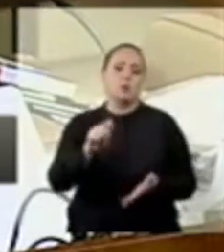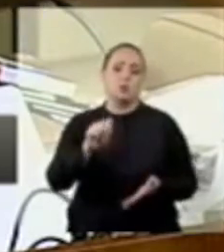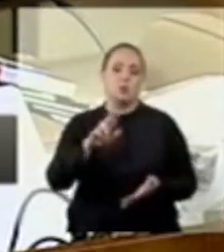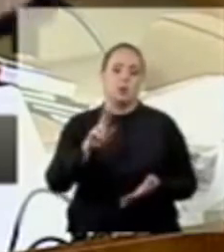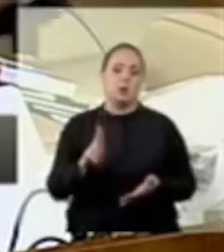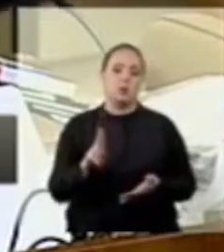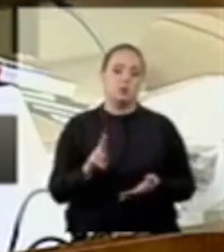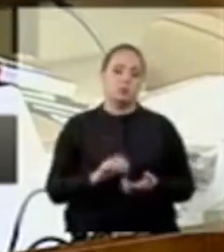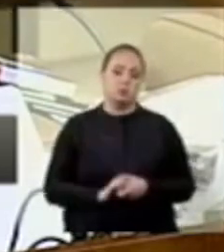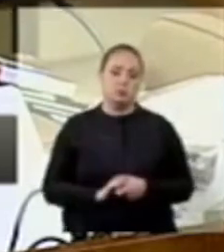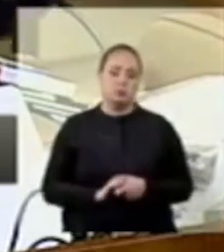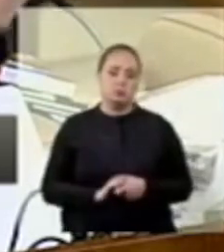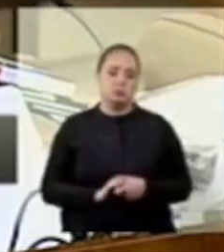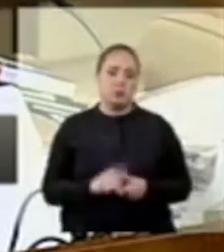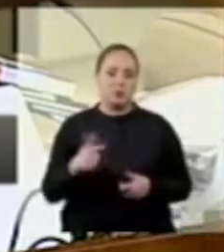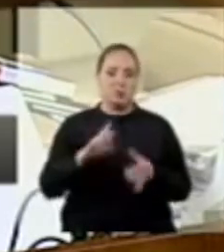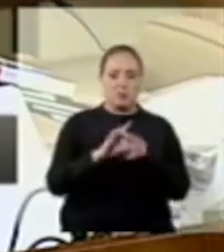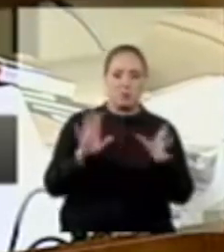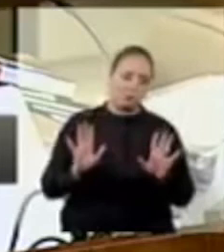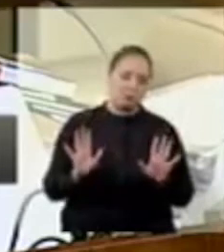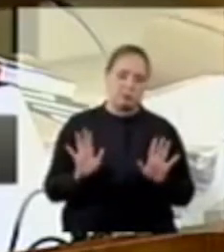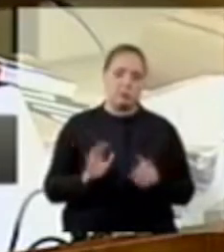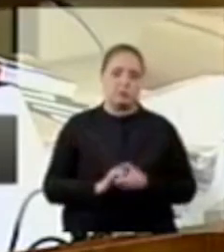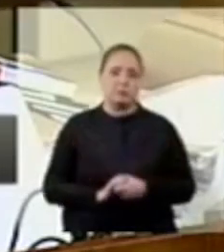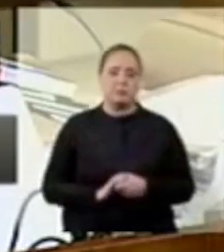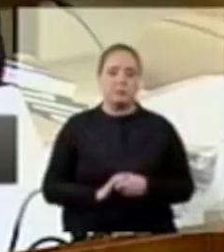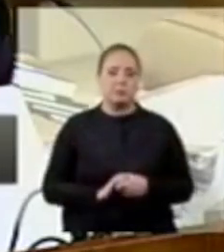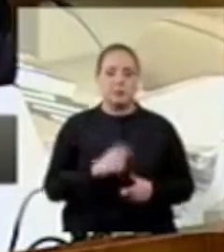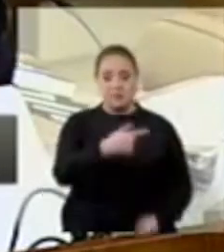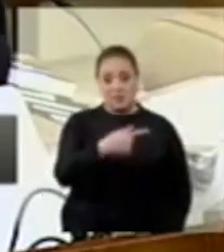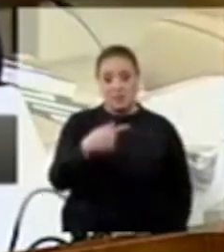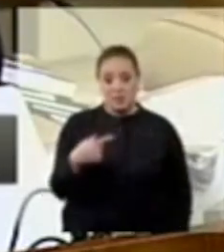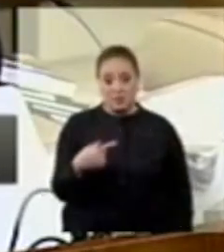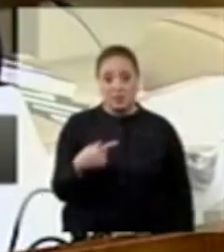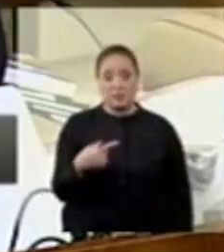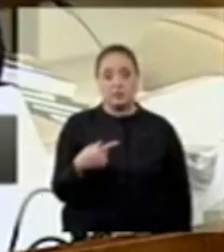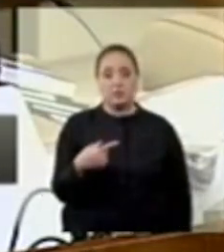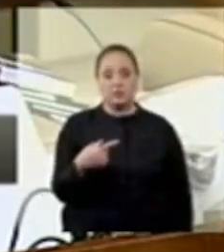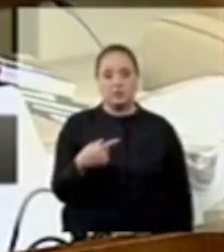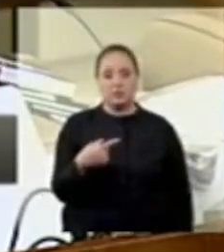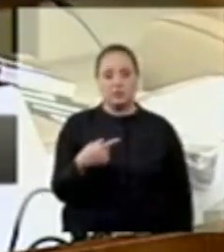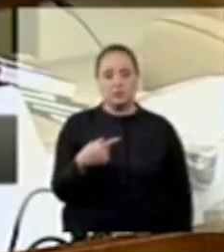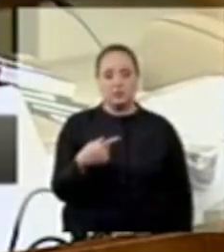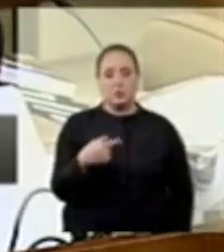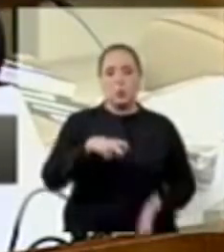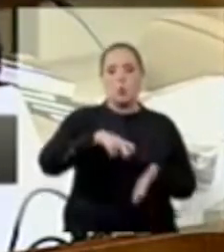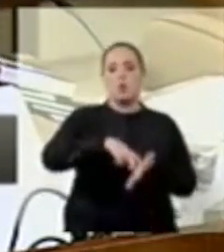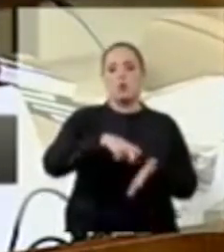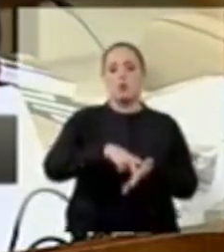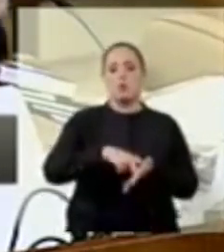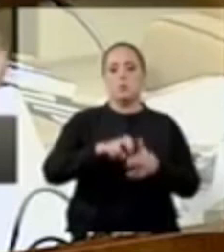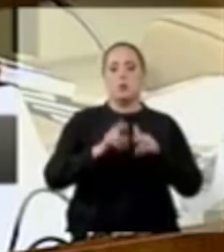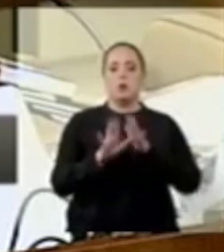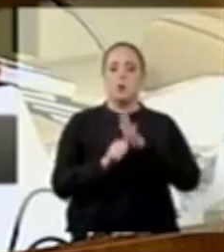confirmadas ou revistas sem absolvição porque muitas vezes e levo apenas 77 condenações por corrupção